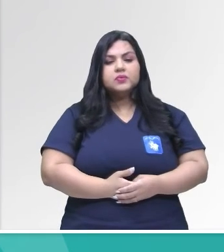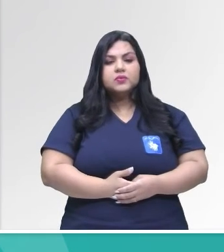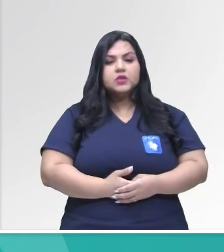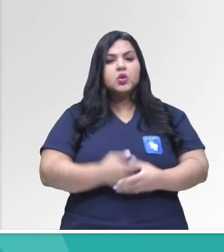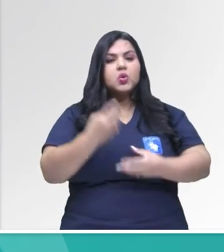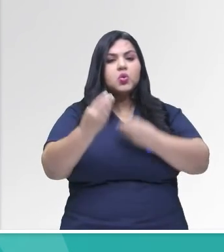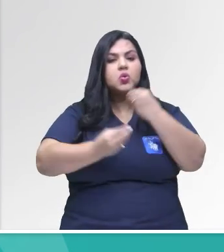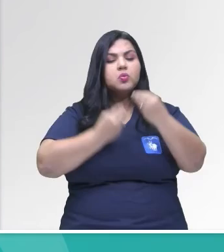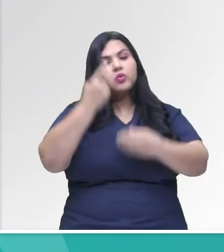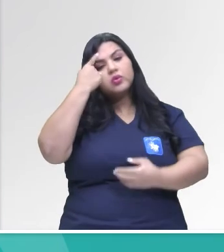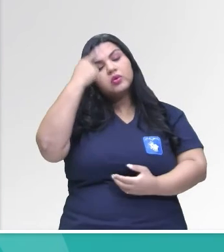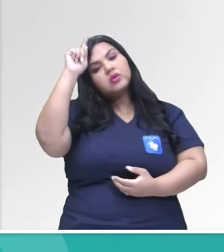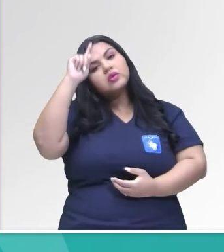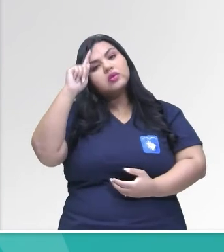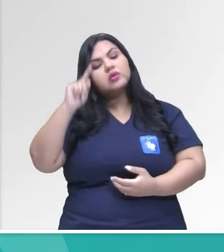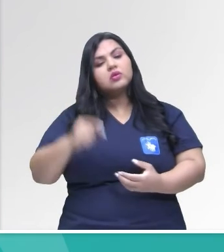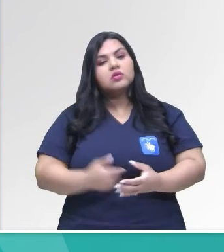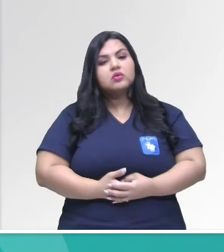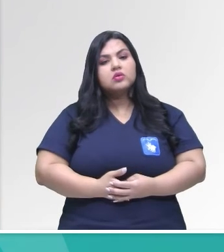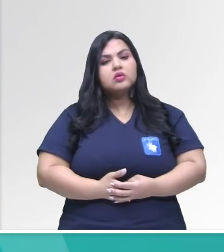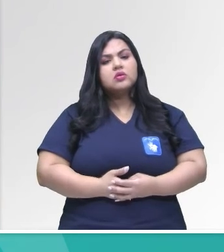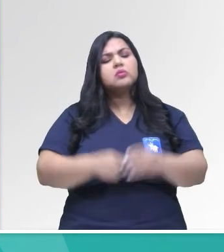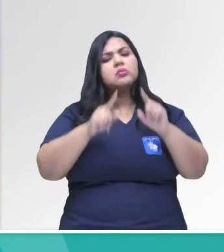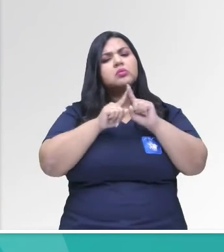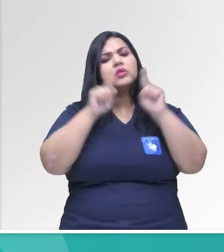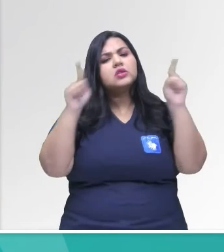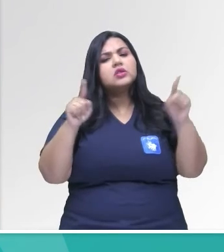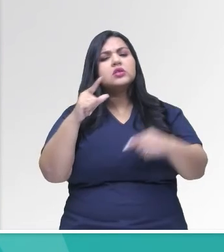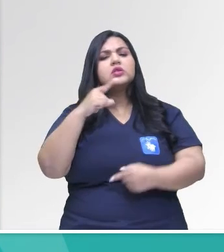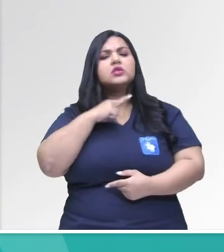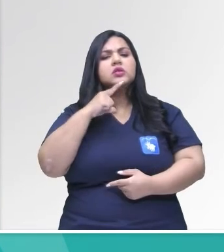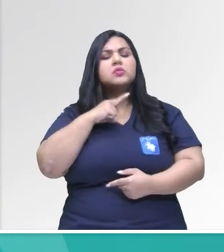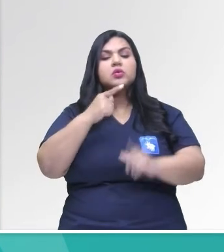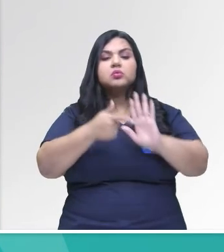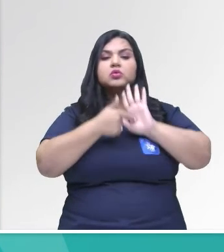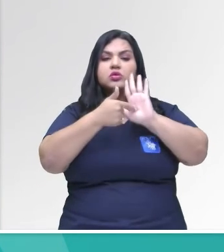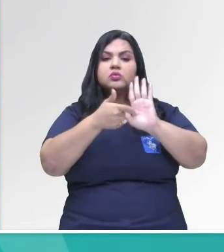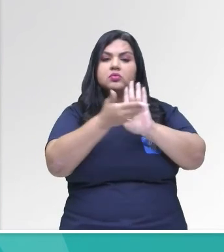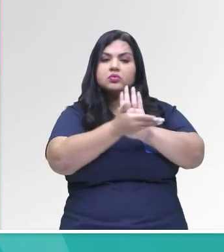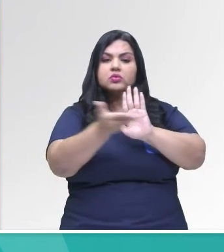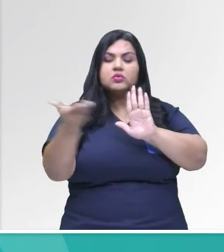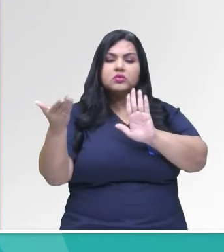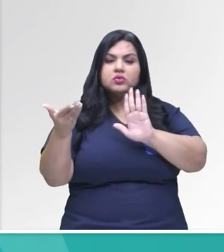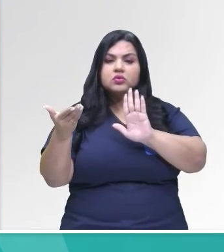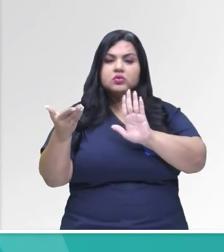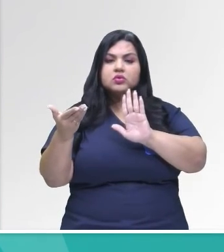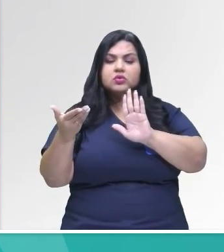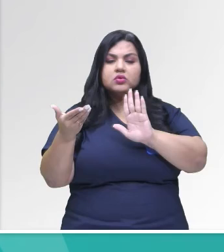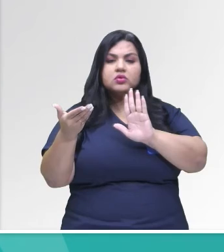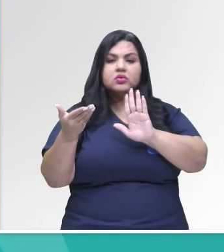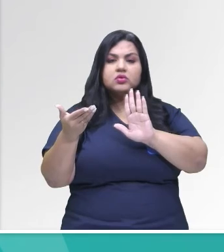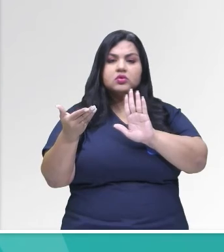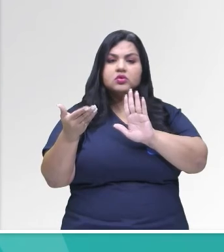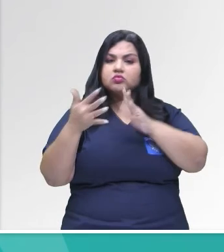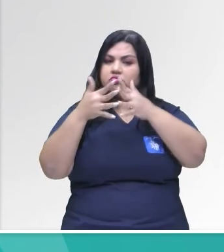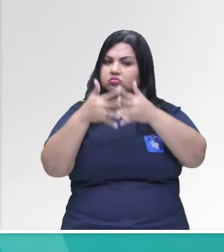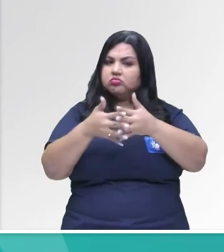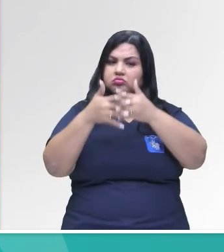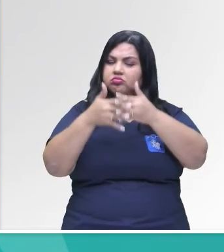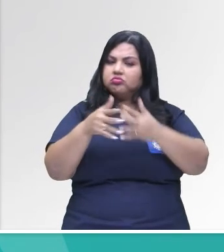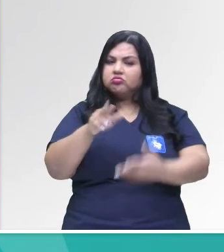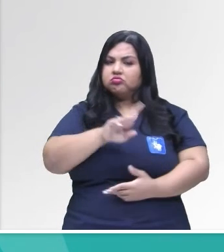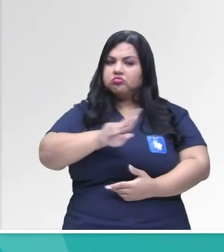foi criado. Ah, mas tem uma coisa que eu quero mostrar para vocês, para que vocês não se